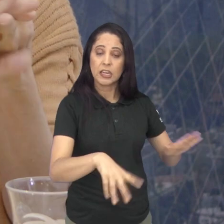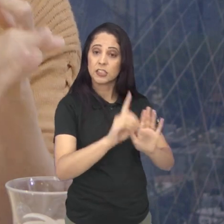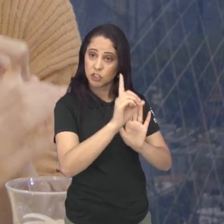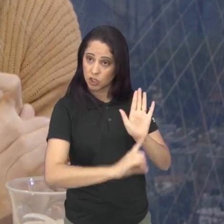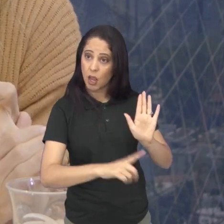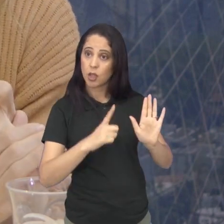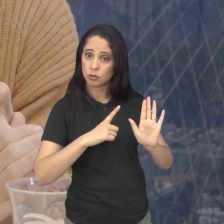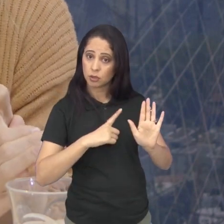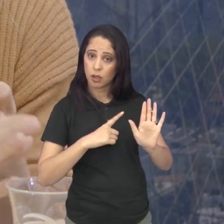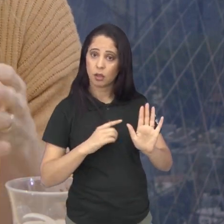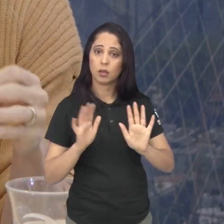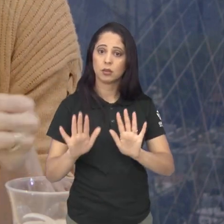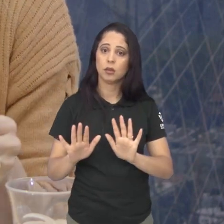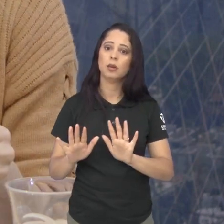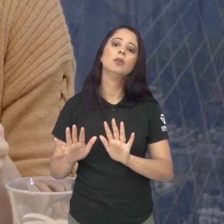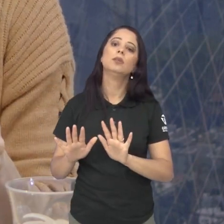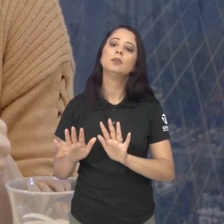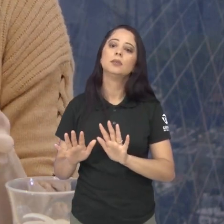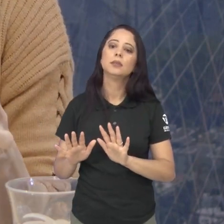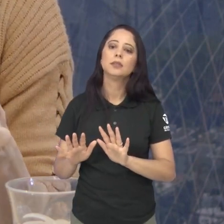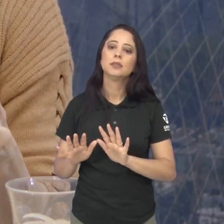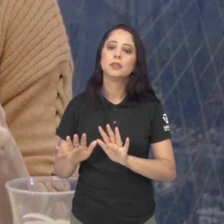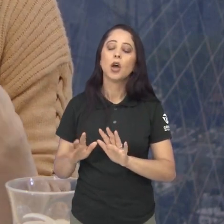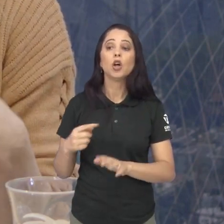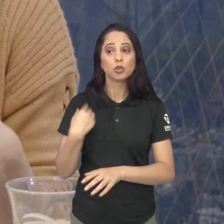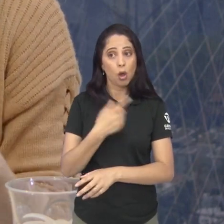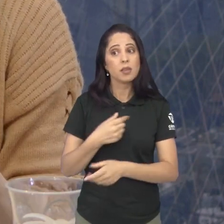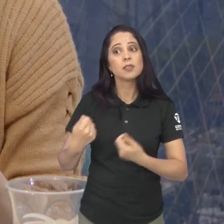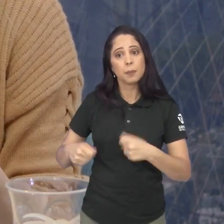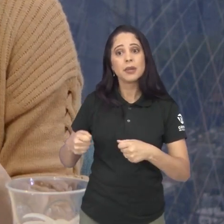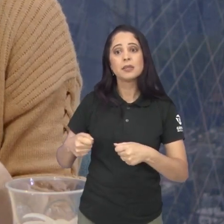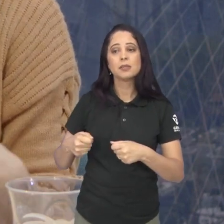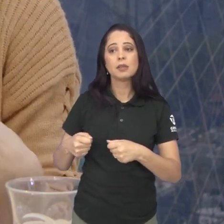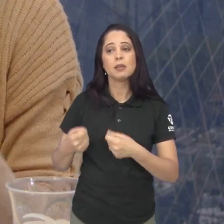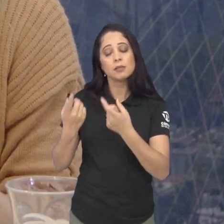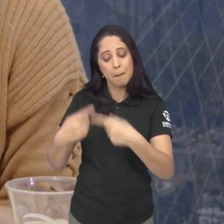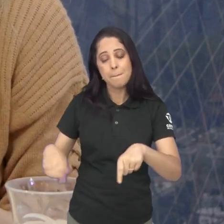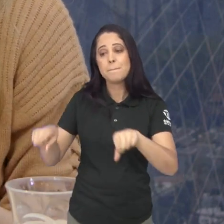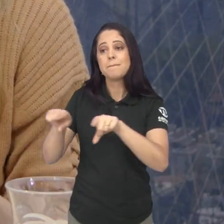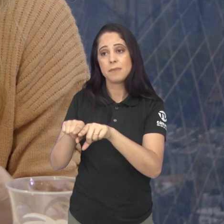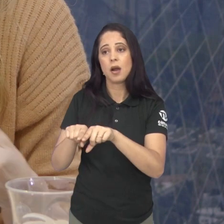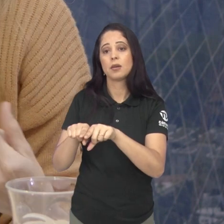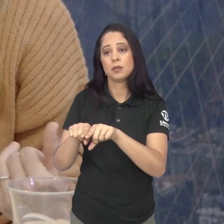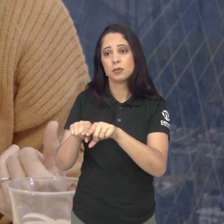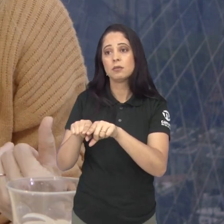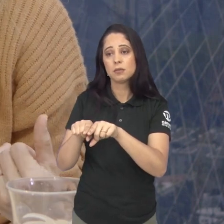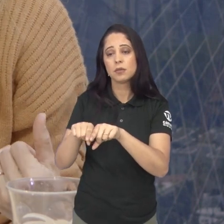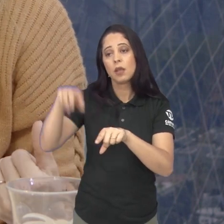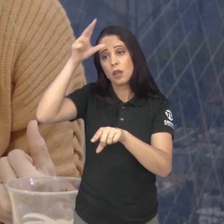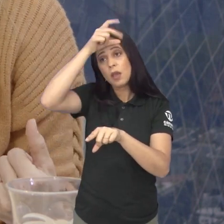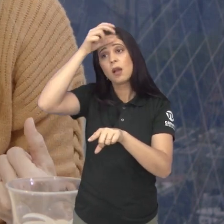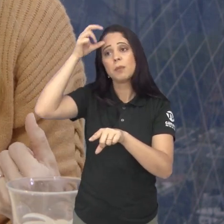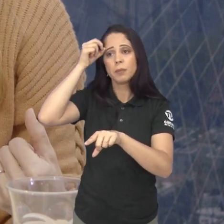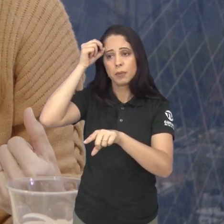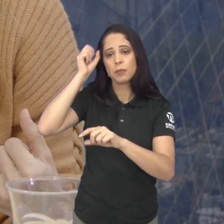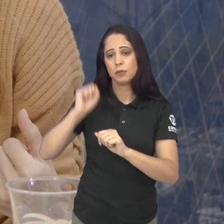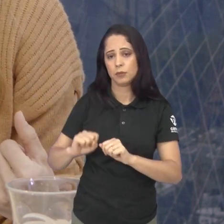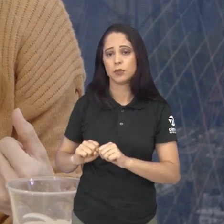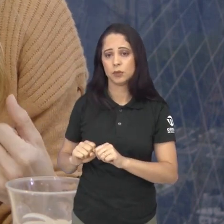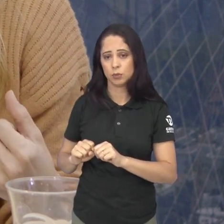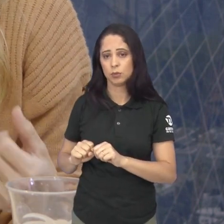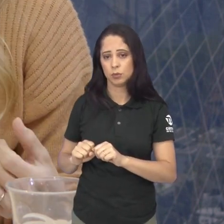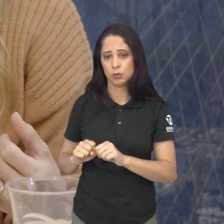direito, então vamos atrás. Então é o que eu falo assim, a gente tem que ter esse olhar também de parceria com o serviço público,